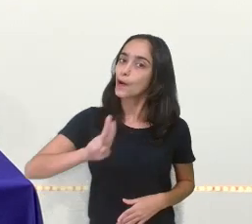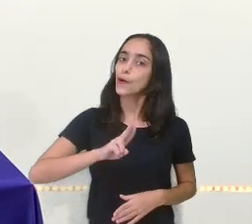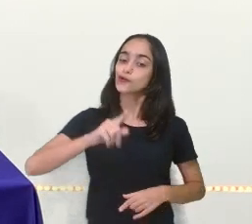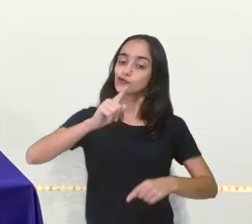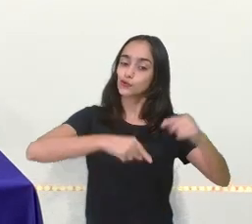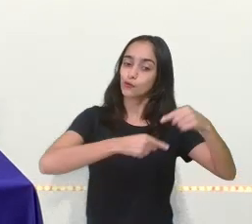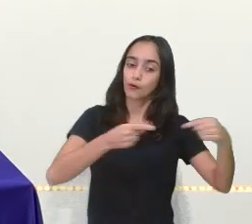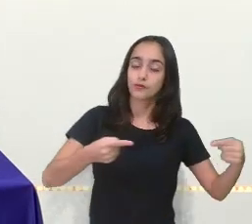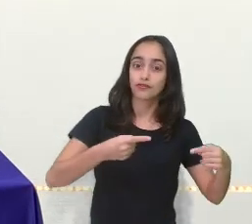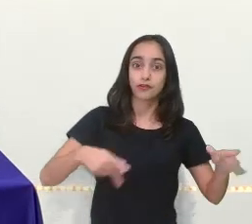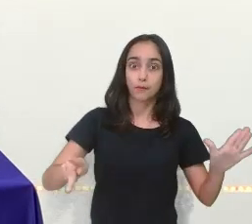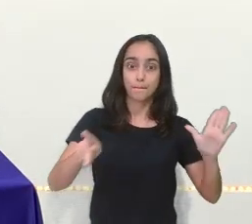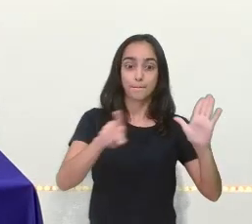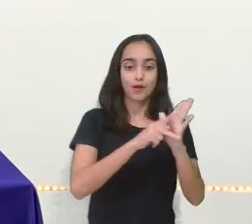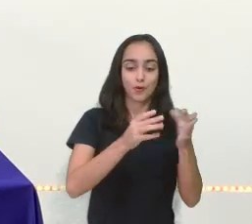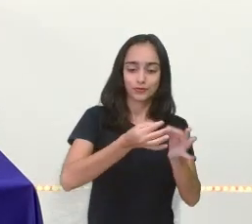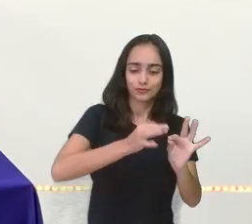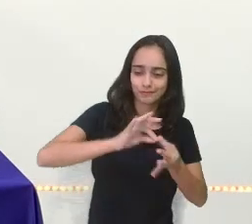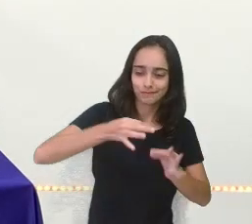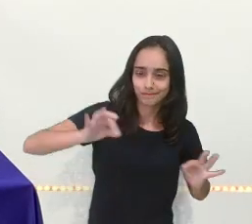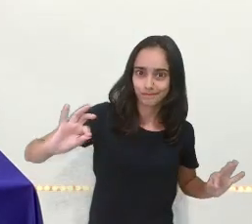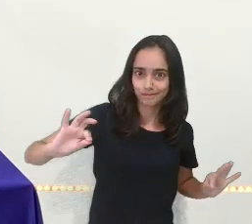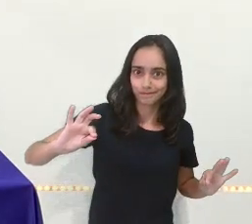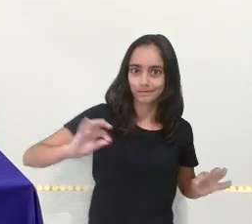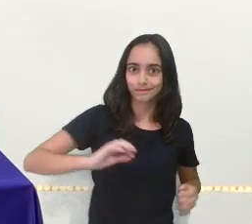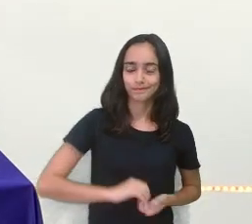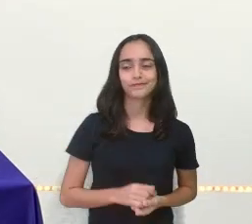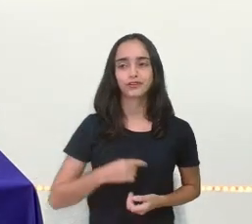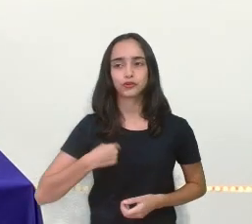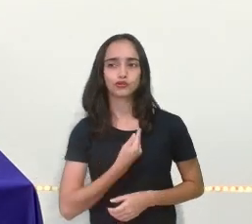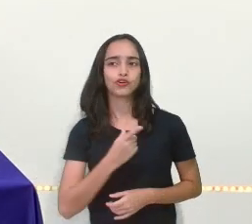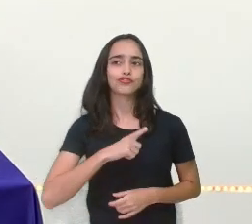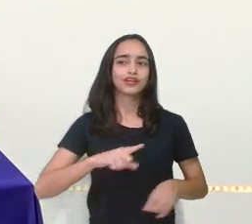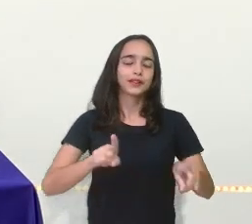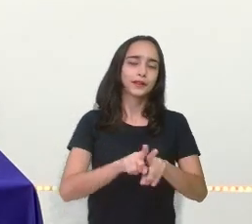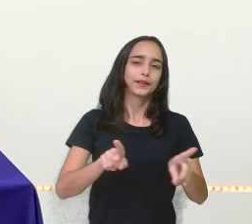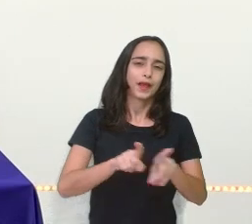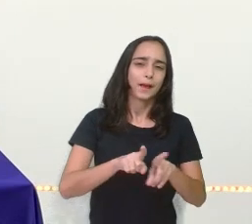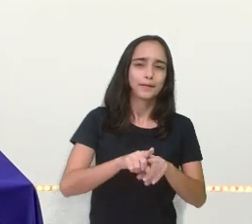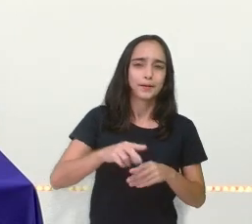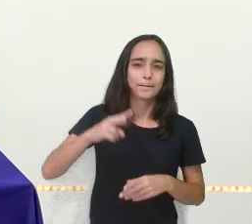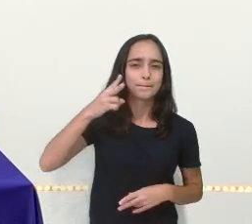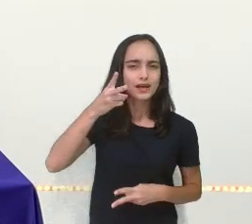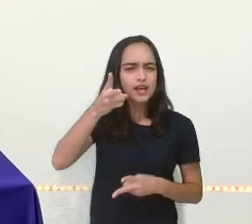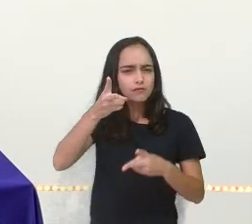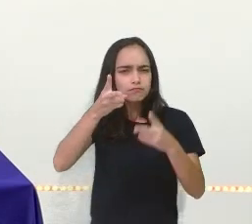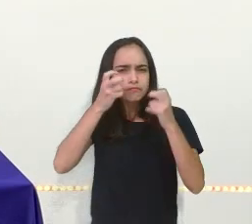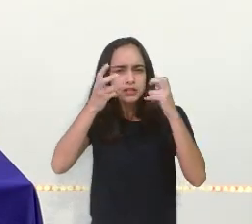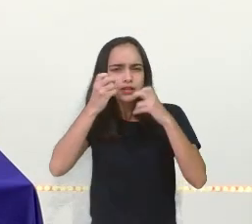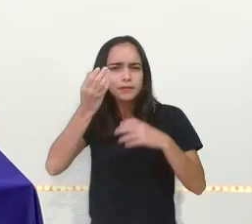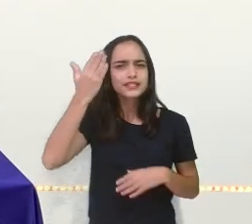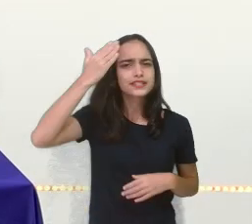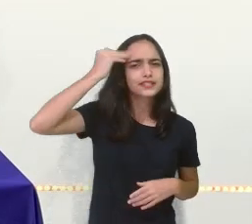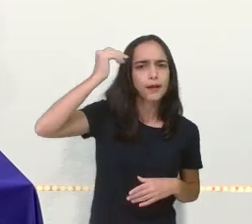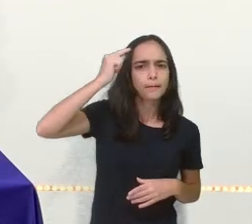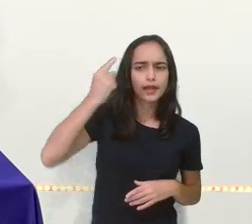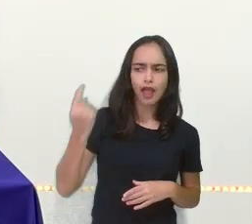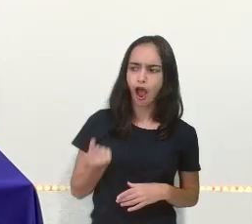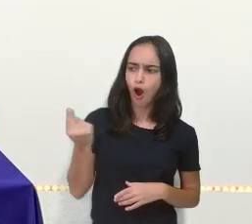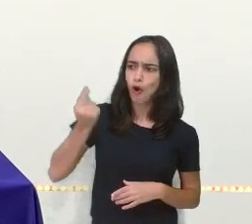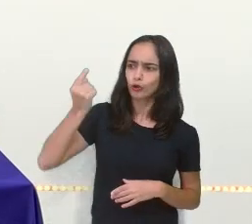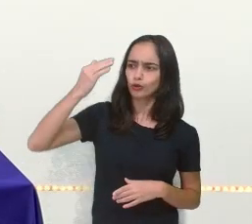instrumento para medir. Aqui a gente tem, a fita métrica também para medir a altura da menina. Então, sempre que a gente